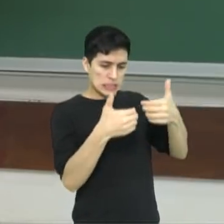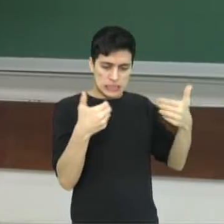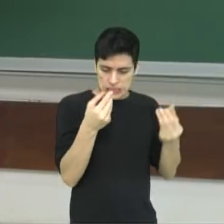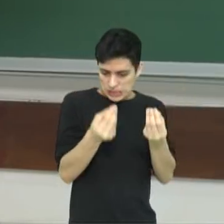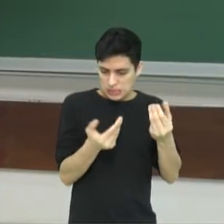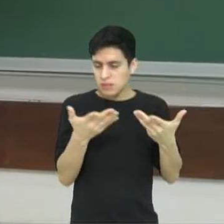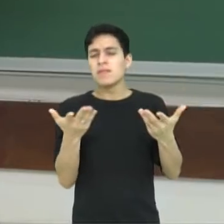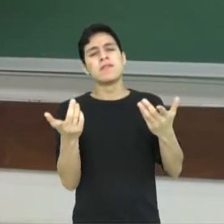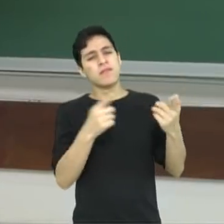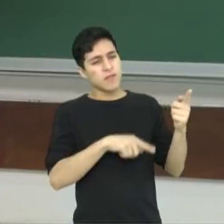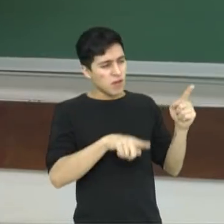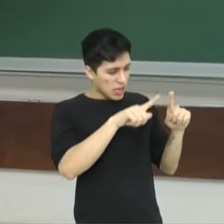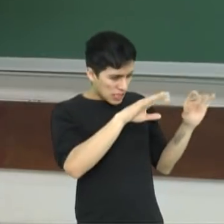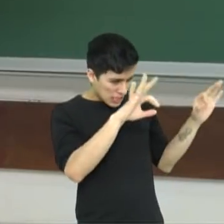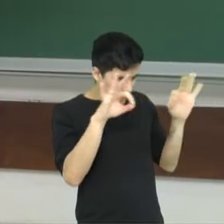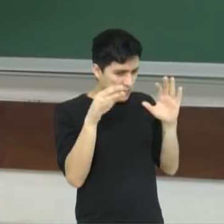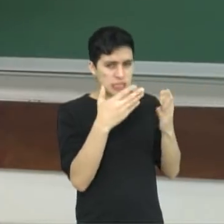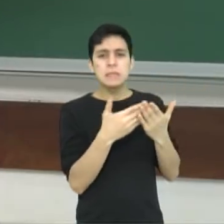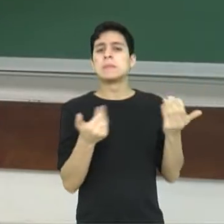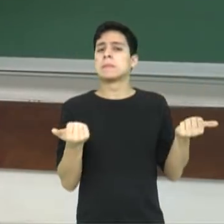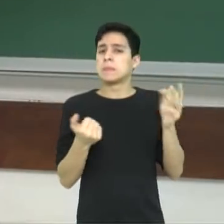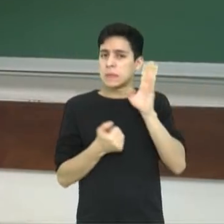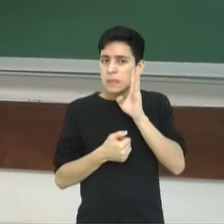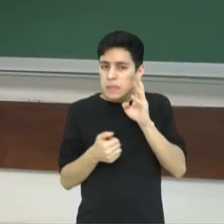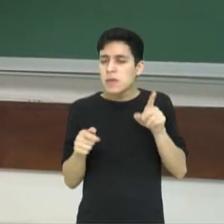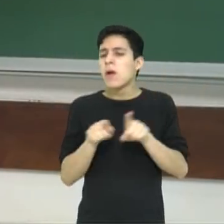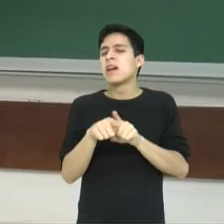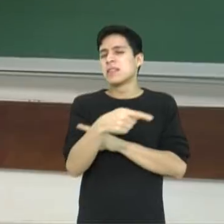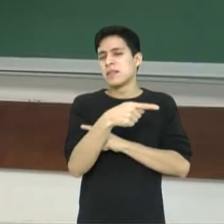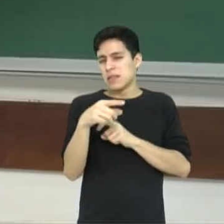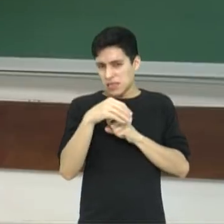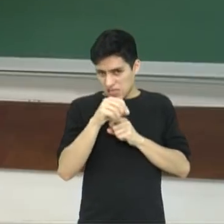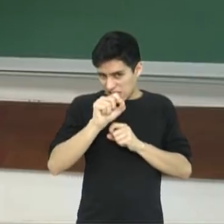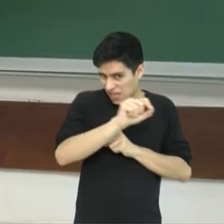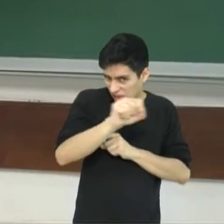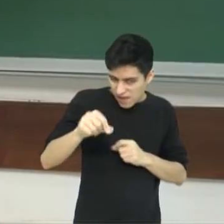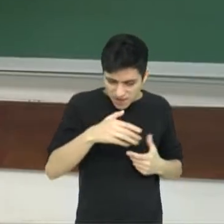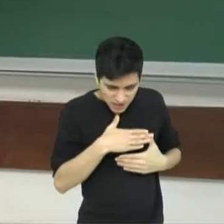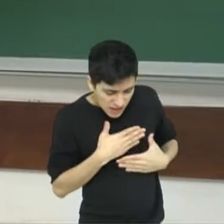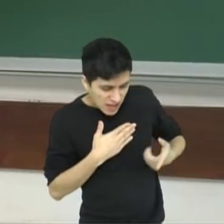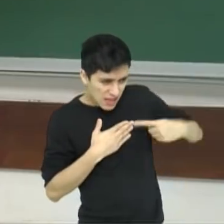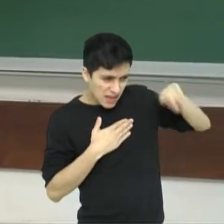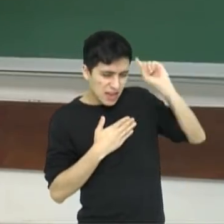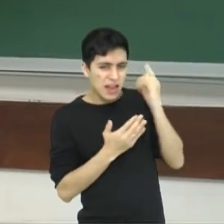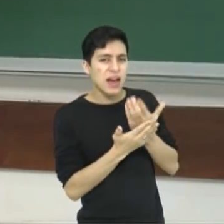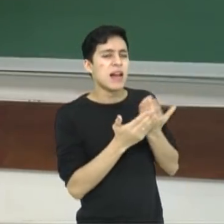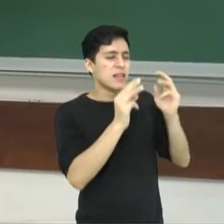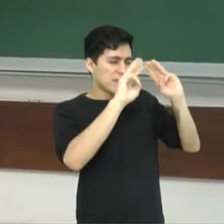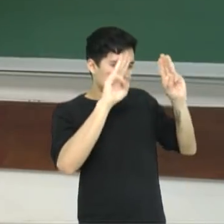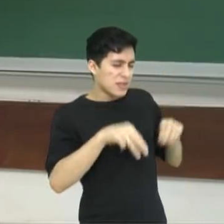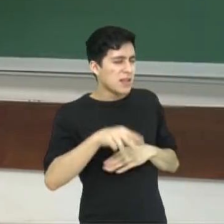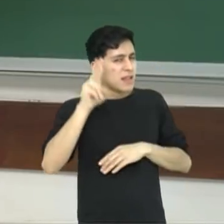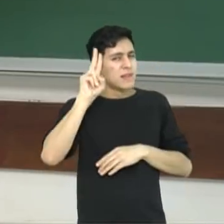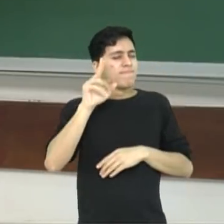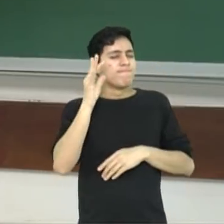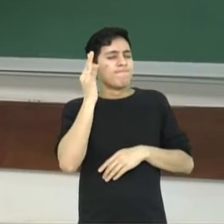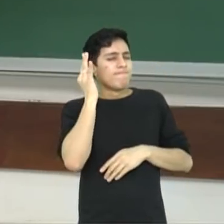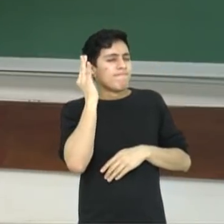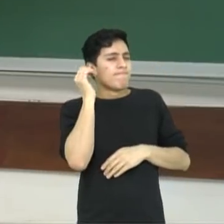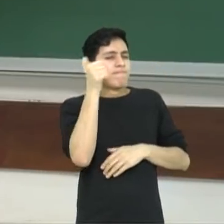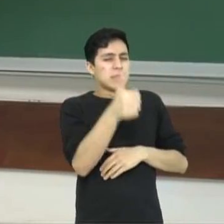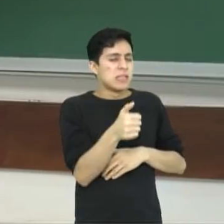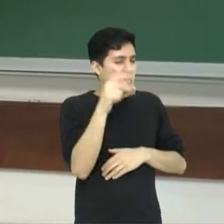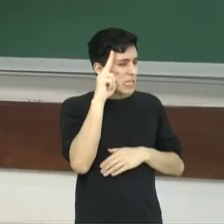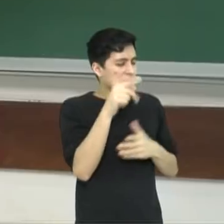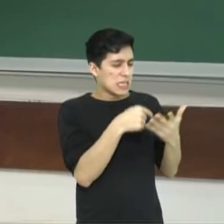lá, galerinha, foi muito bacana essa aula, assim como também a Semana do Conhecimento, né? Quem curtiu aquela aula do museu, foi muito bacana, né? A história dos chetás,